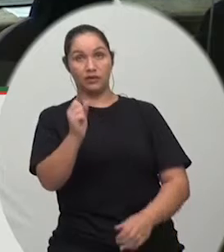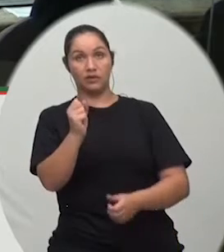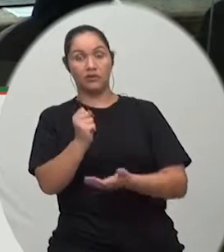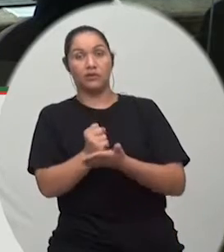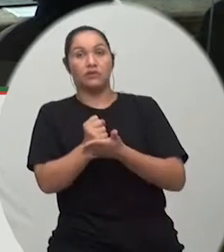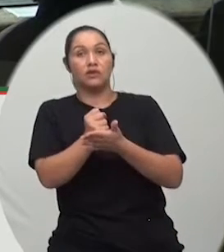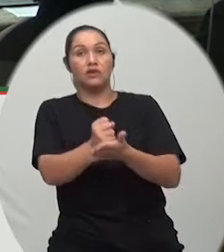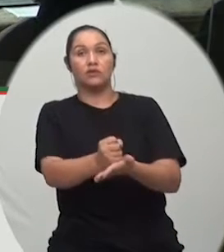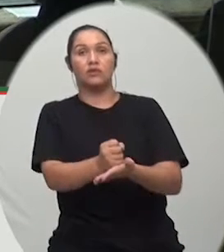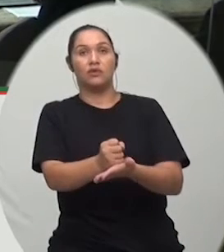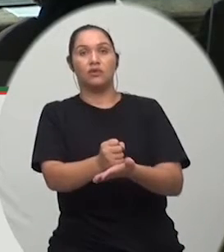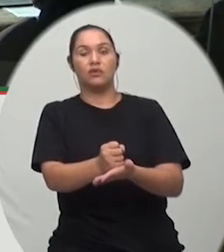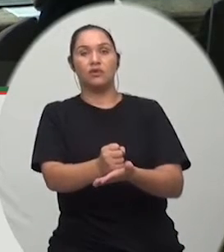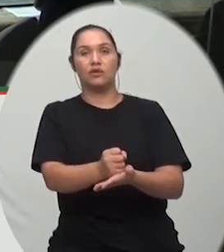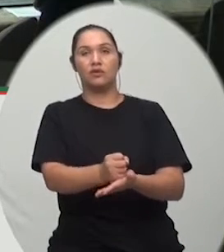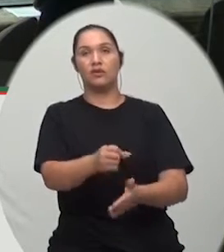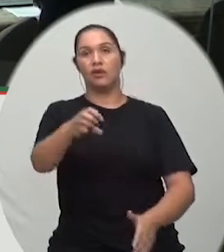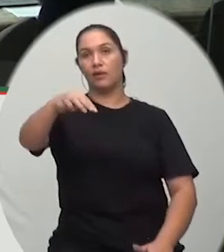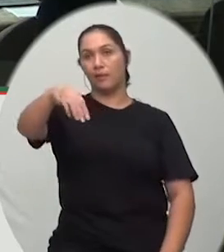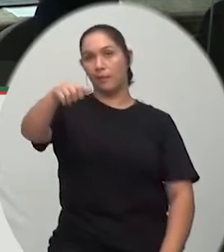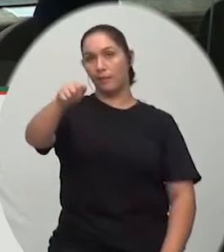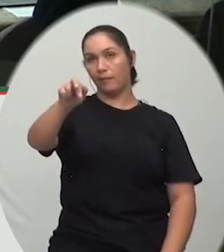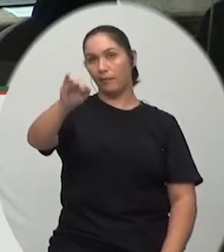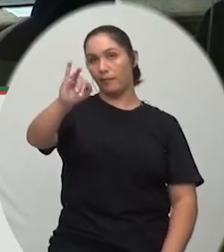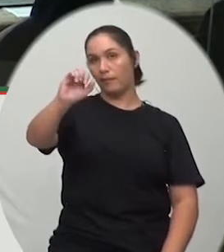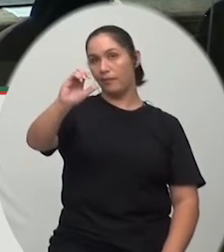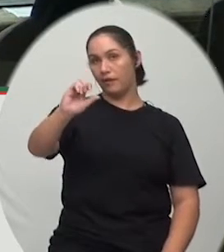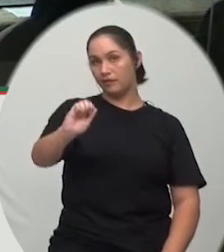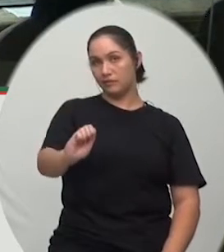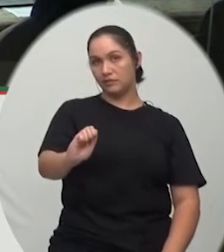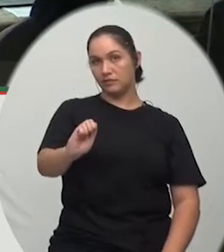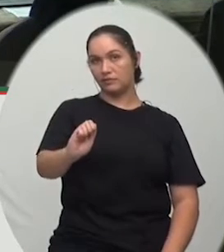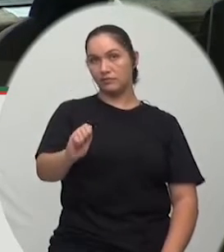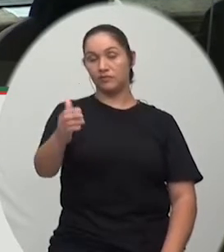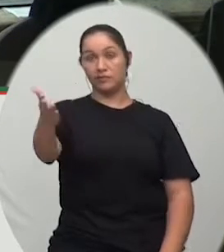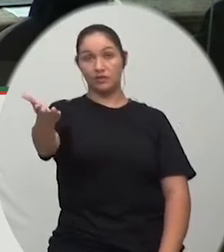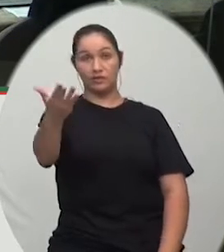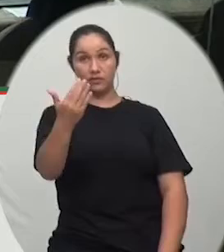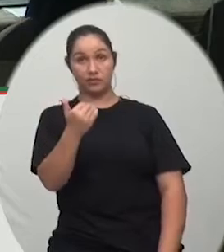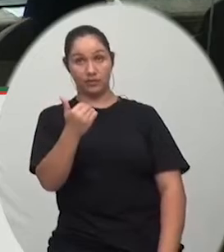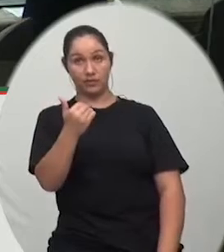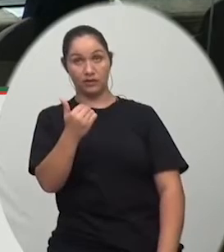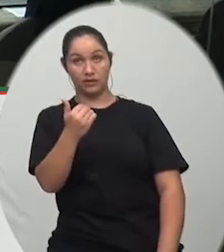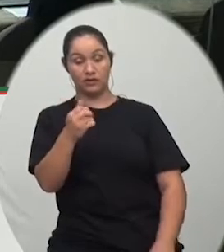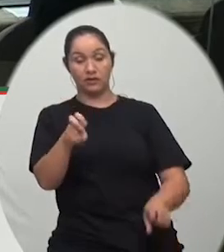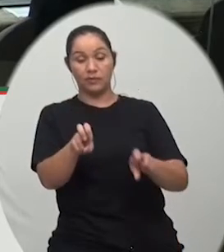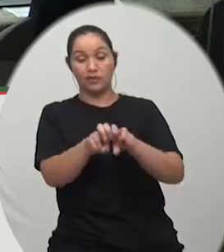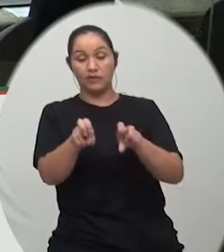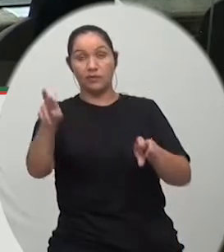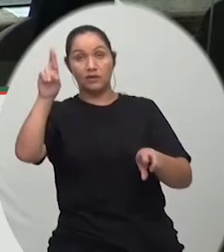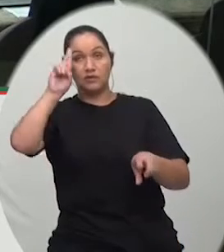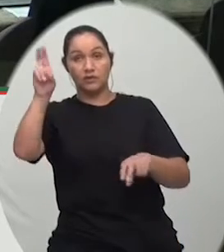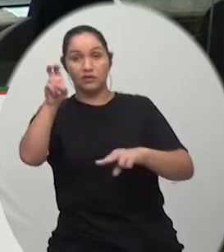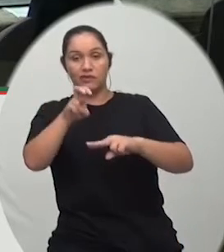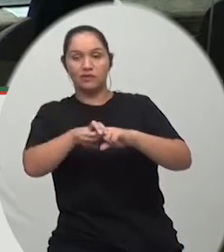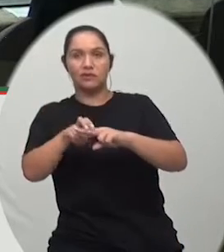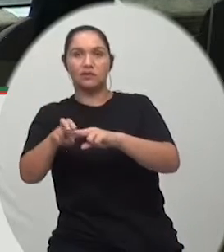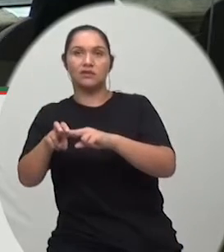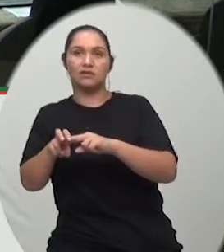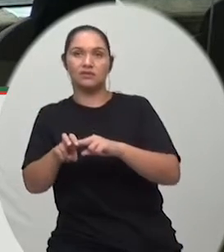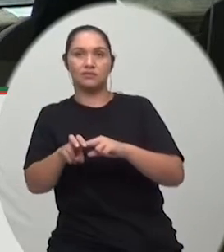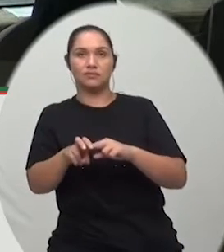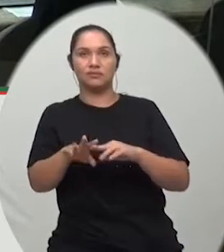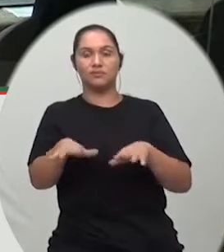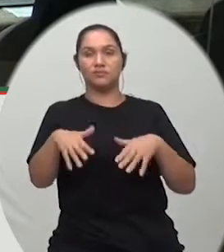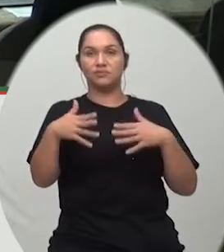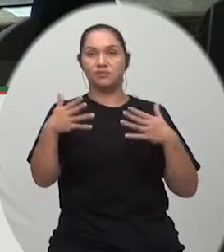Andréa Schutz Lírio Piazza, para que adentre ao plenário e tome assento junto com a mesa diretora, a fim de